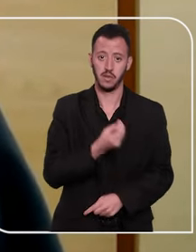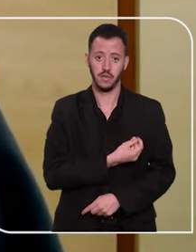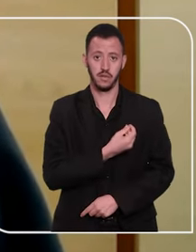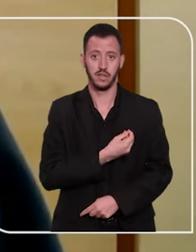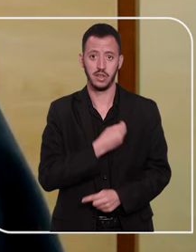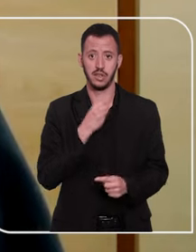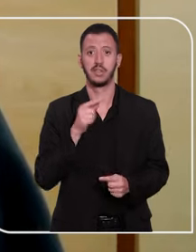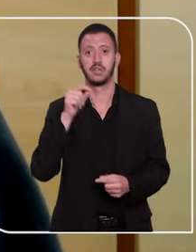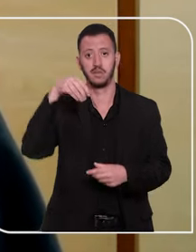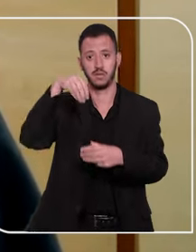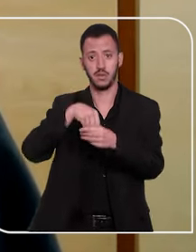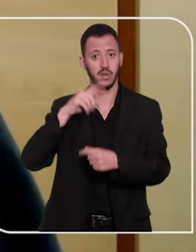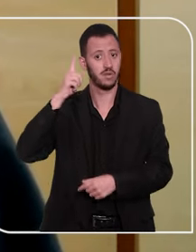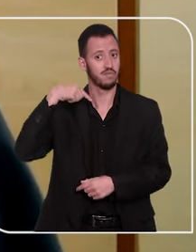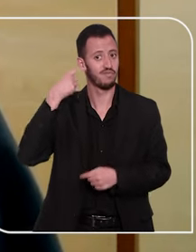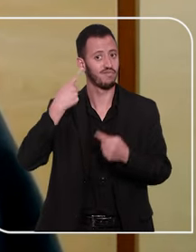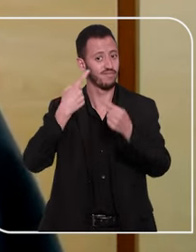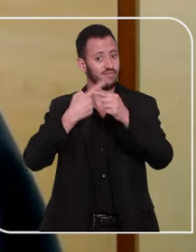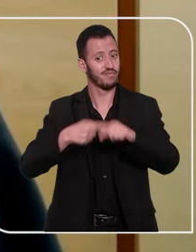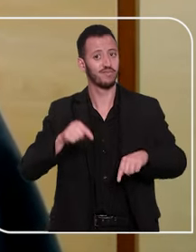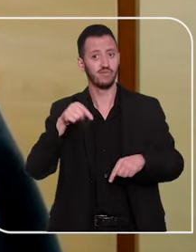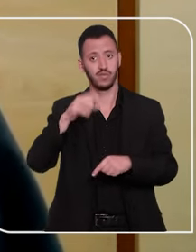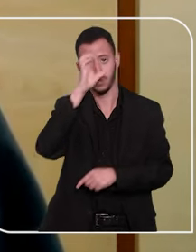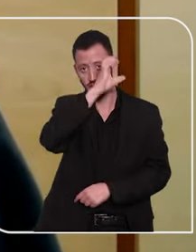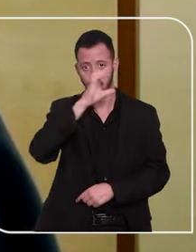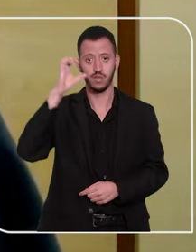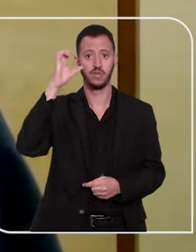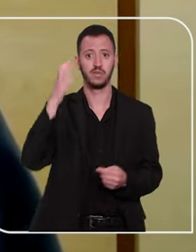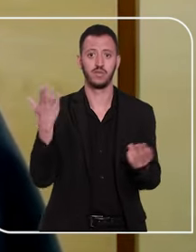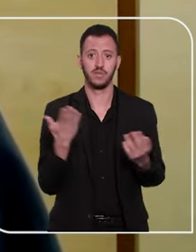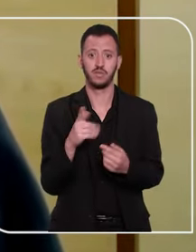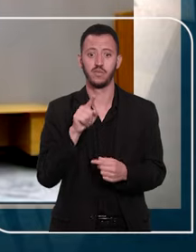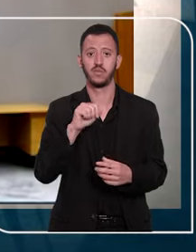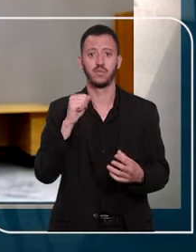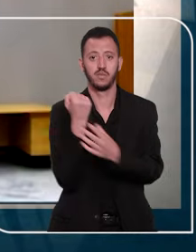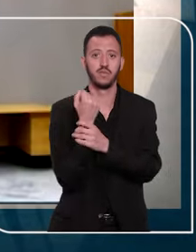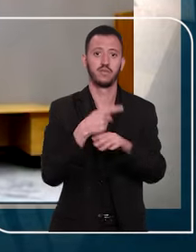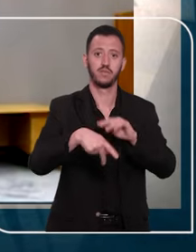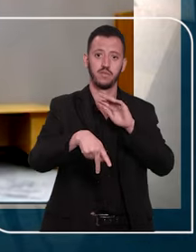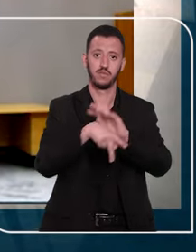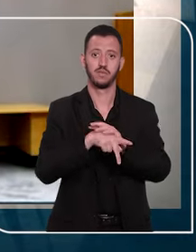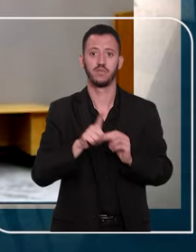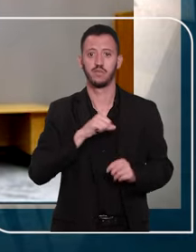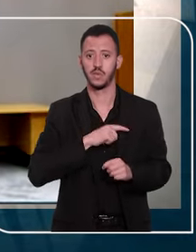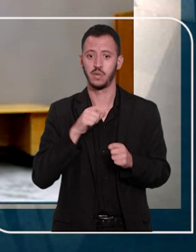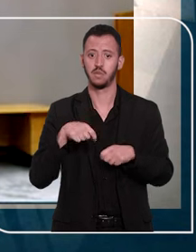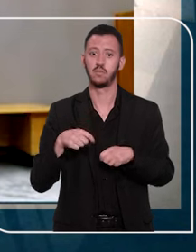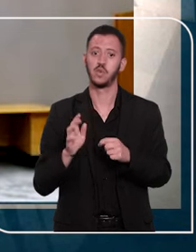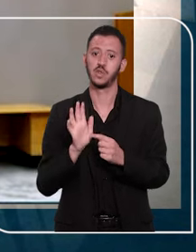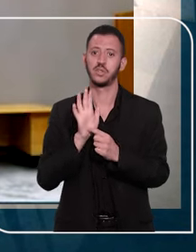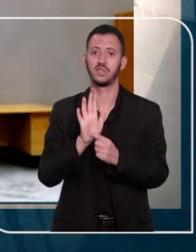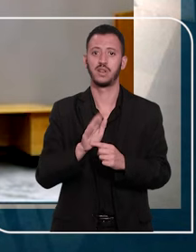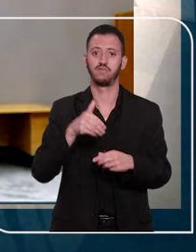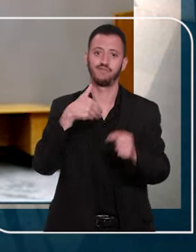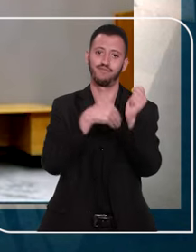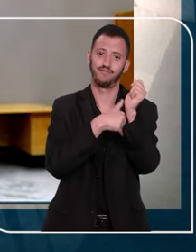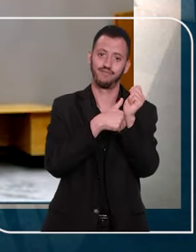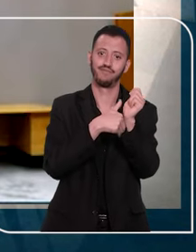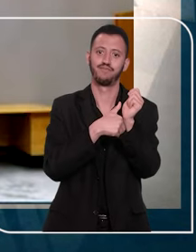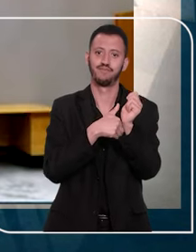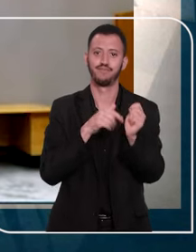vida à honra ou quando o advogado for afrontado pelo cliente e em defesa própria tenha que revelar